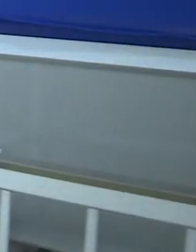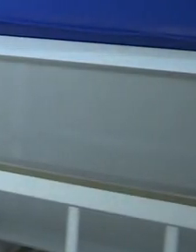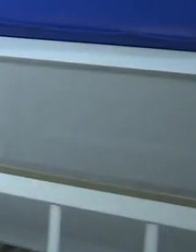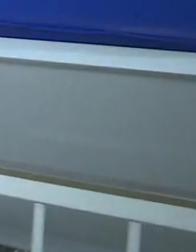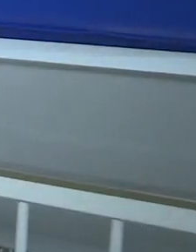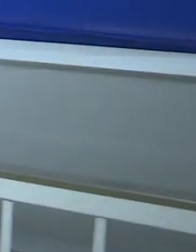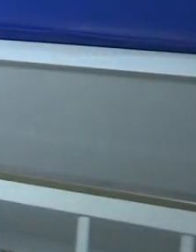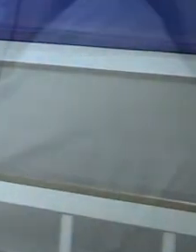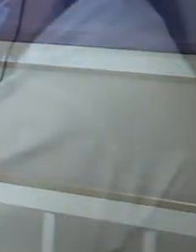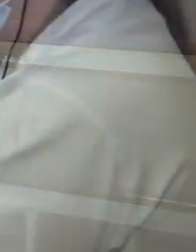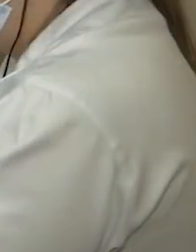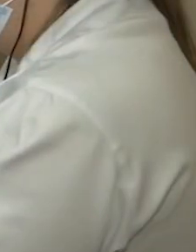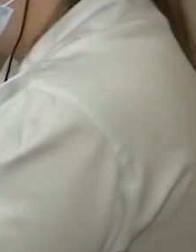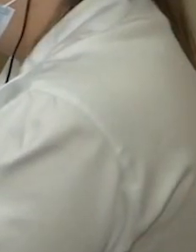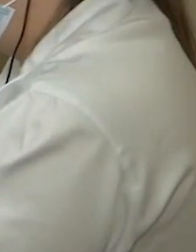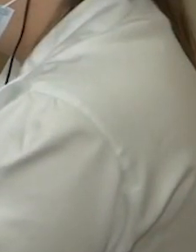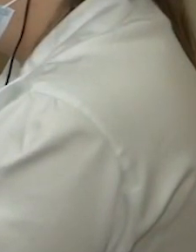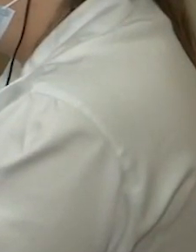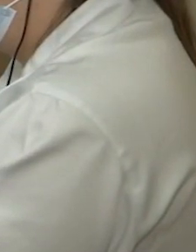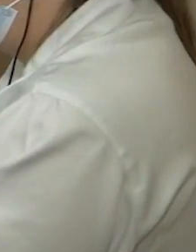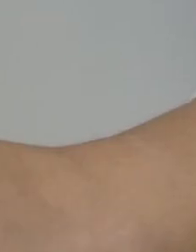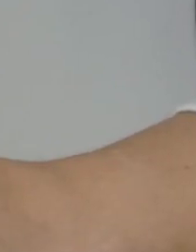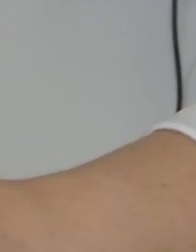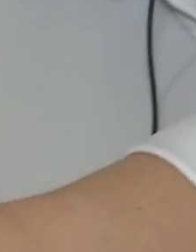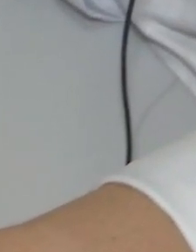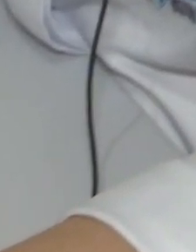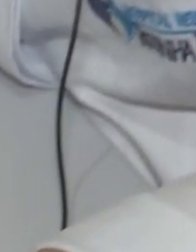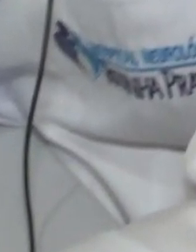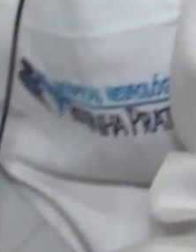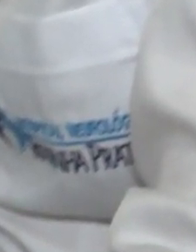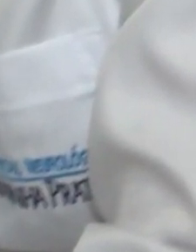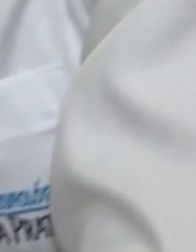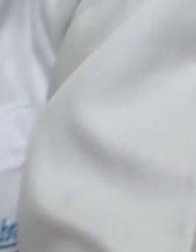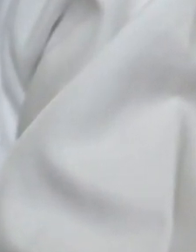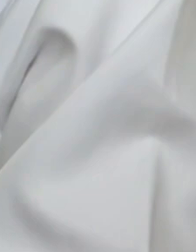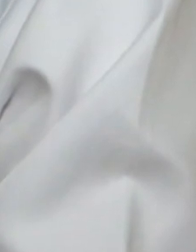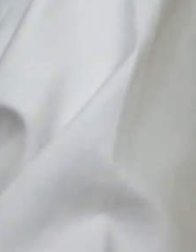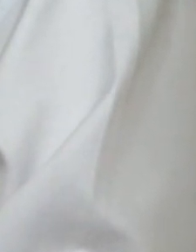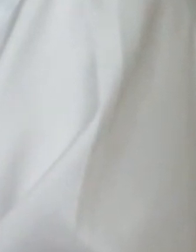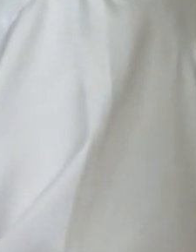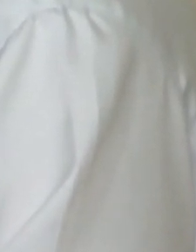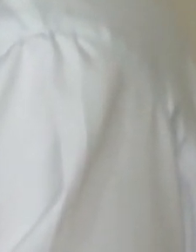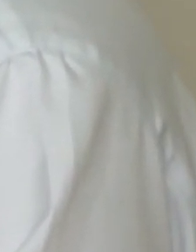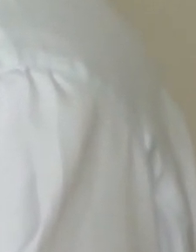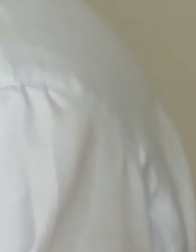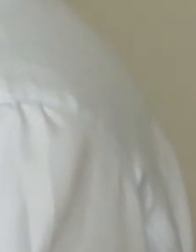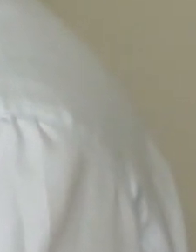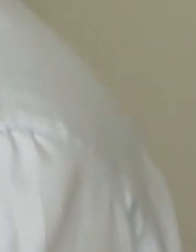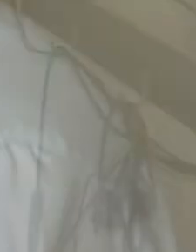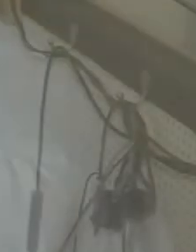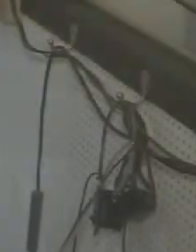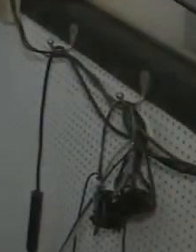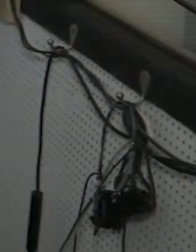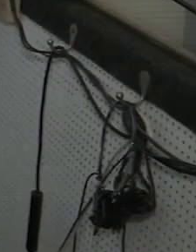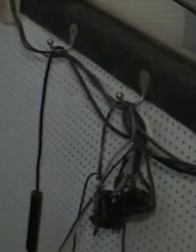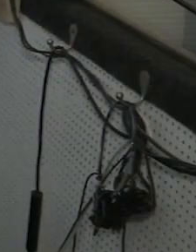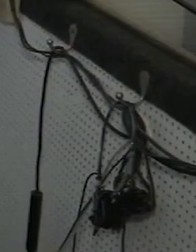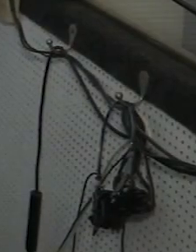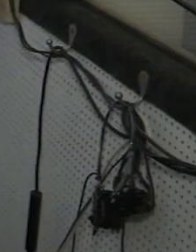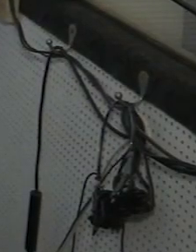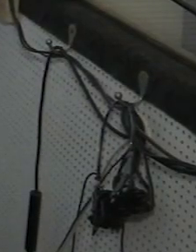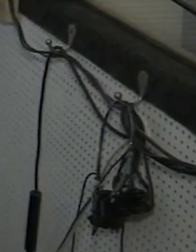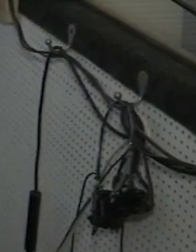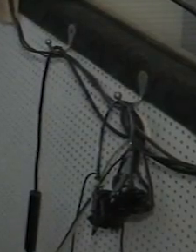leitos, e o Centro Especializado em Reabilitação Auditiva, Física e Visual, que atende cerca de